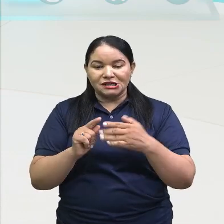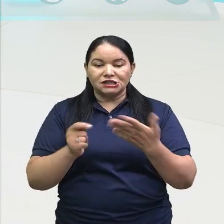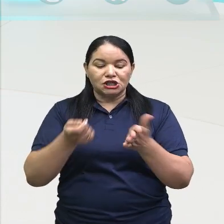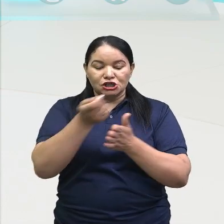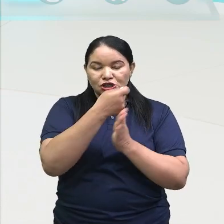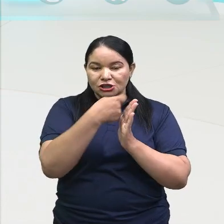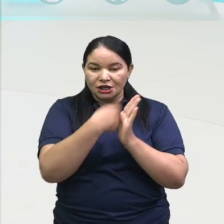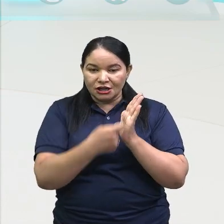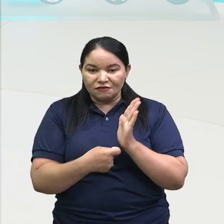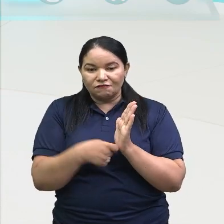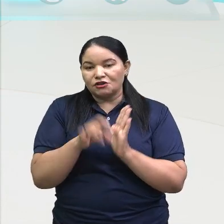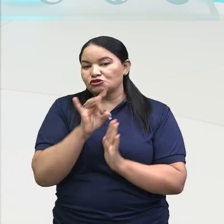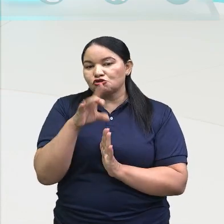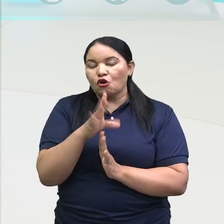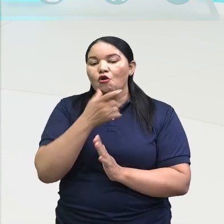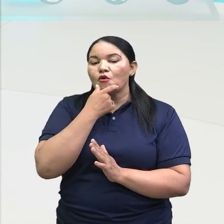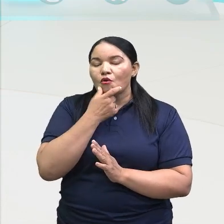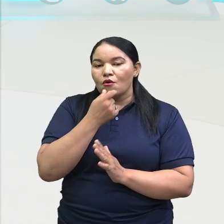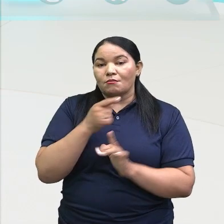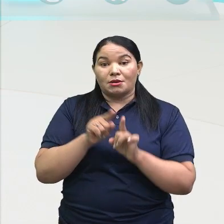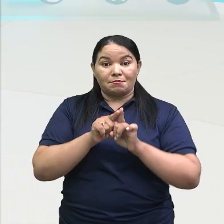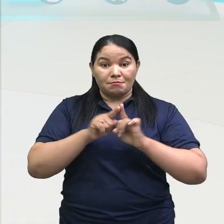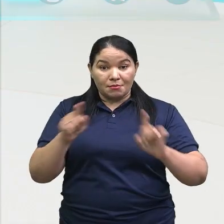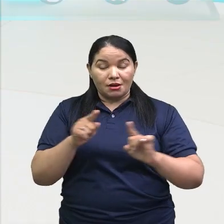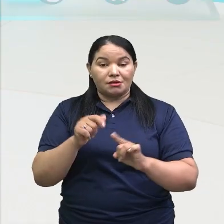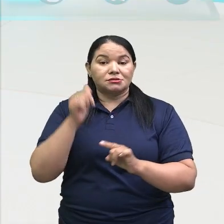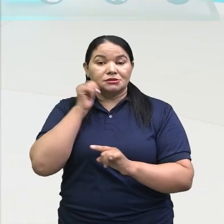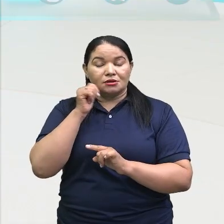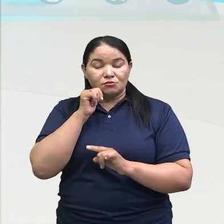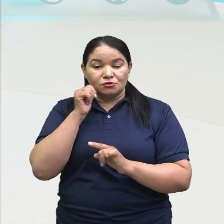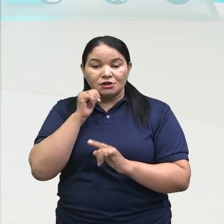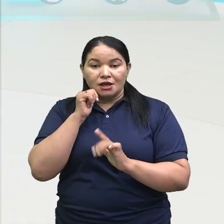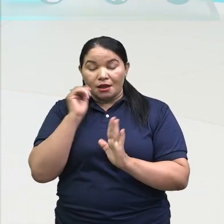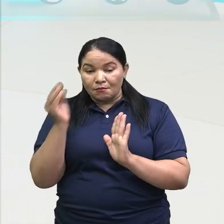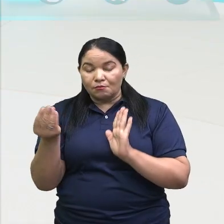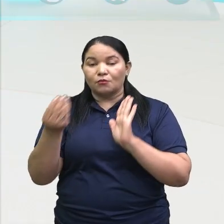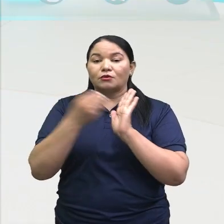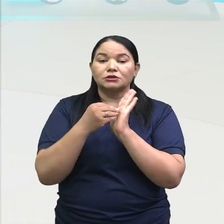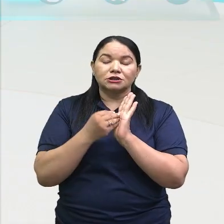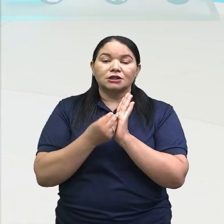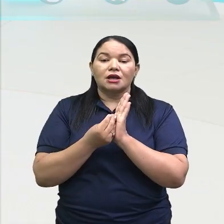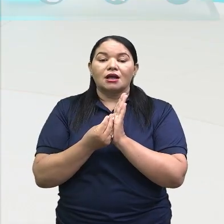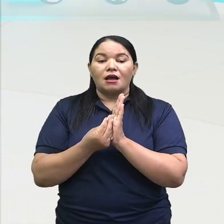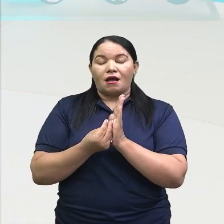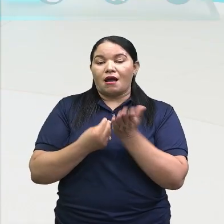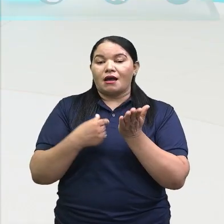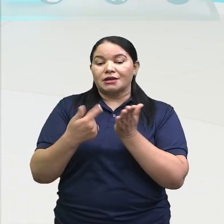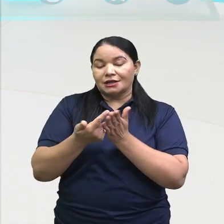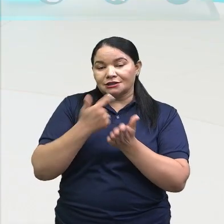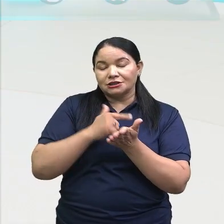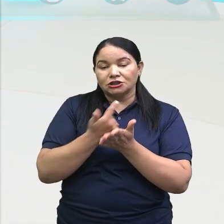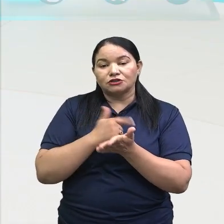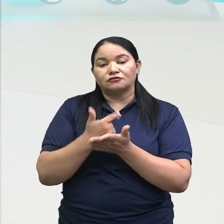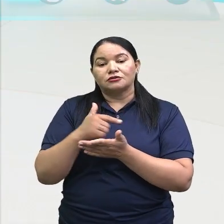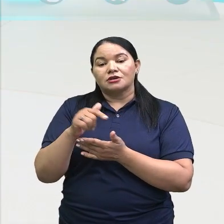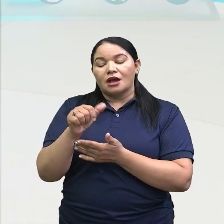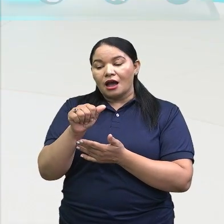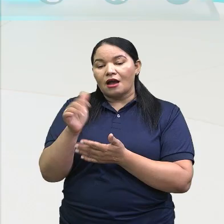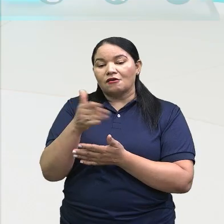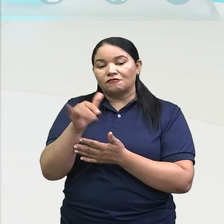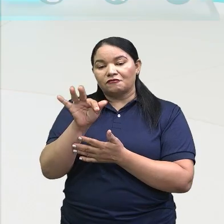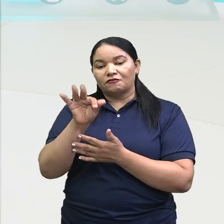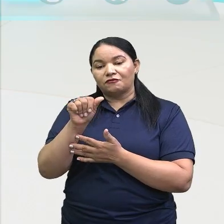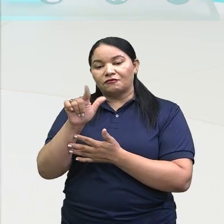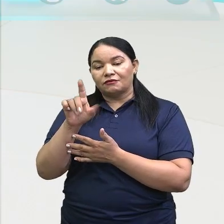é mulher. E é justamente essa ideia que ela traz para a obra A Falência. O que acontece nessa obra? O